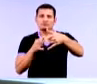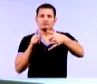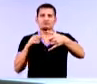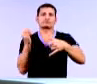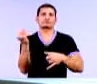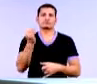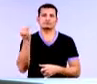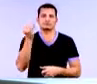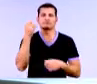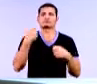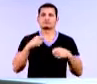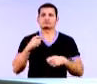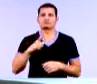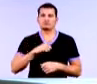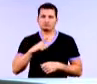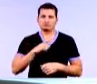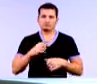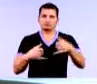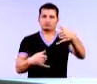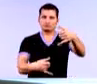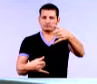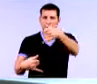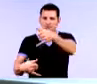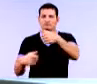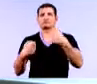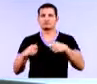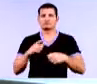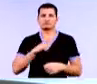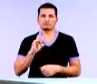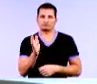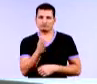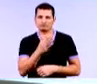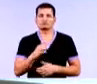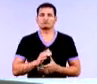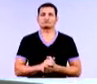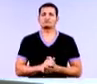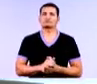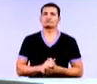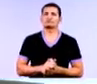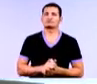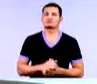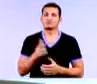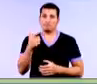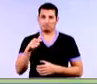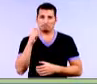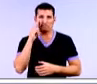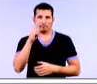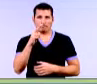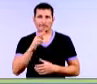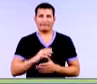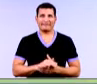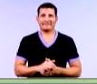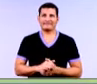fundamental. Tem que ter a indentação realizada, tá? Mas vamos dar mais uma olhada aqui.